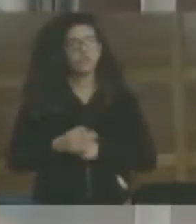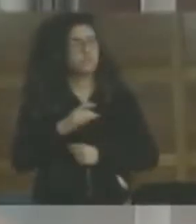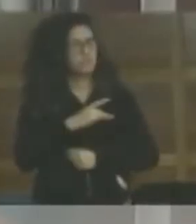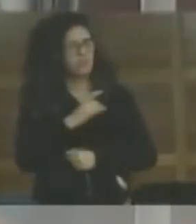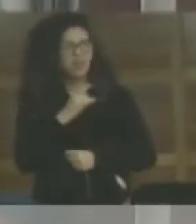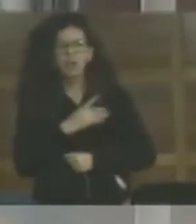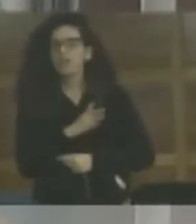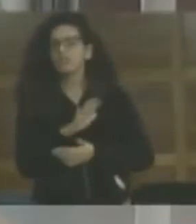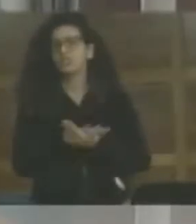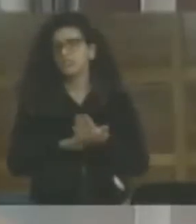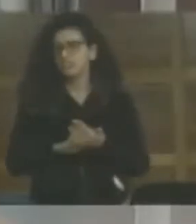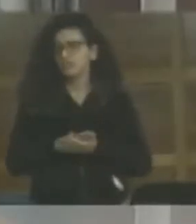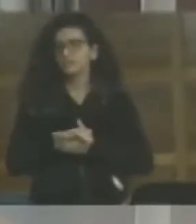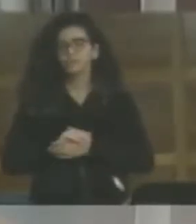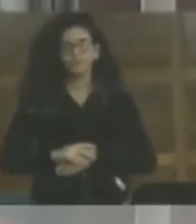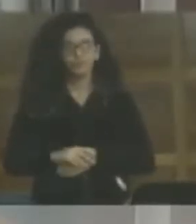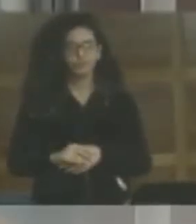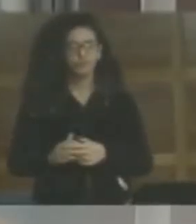sem receio.